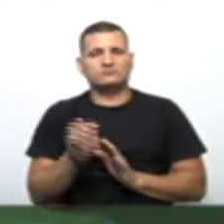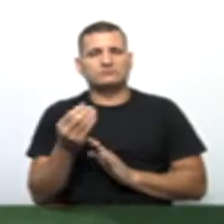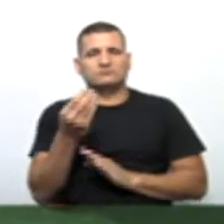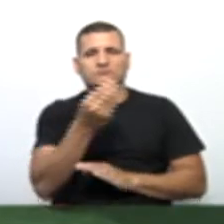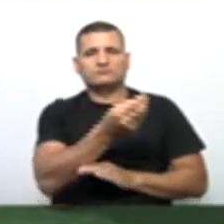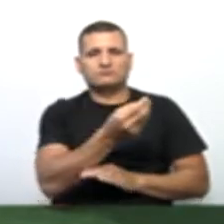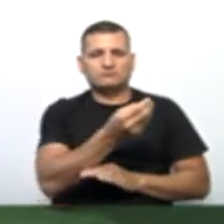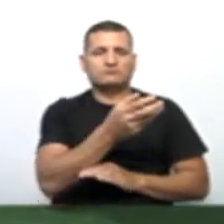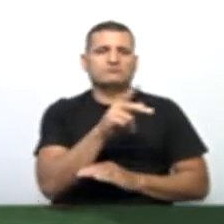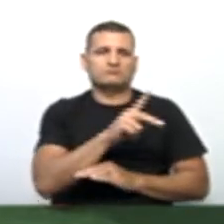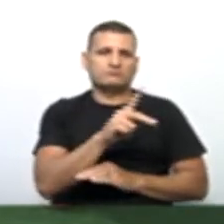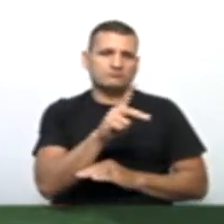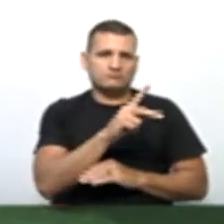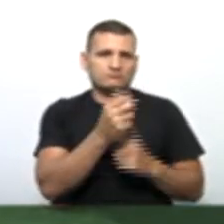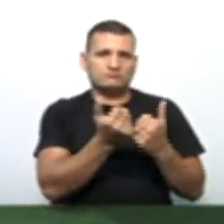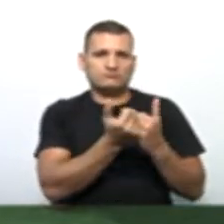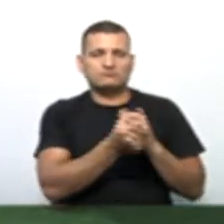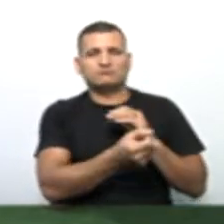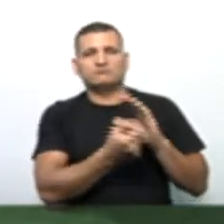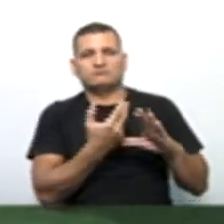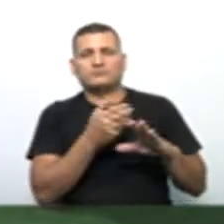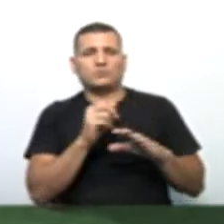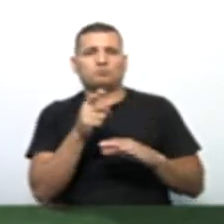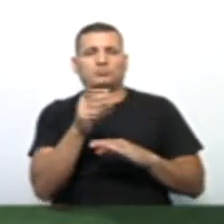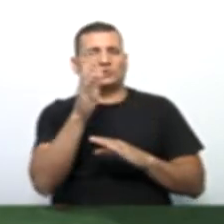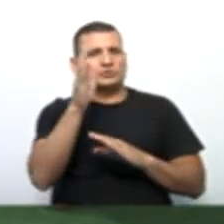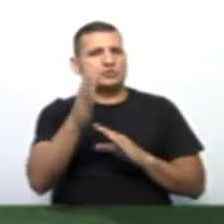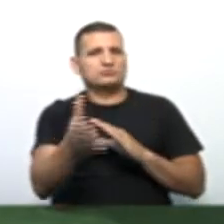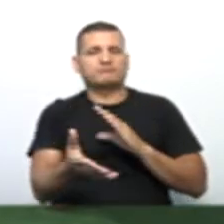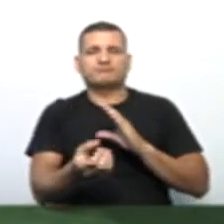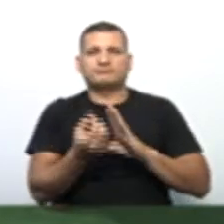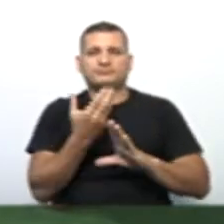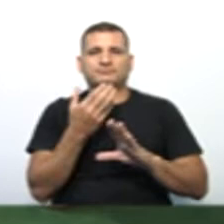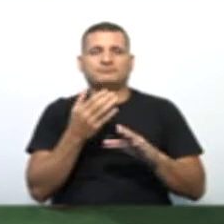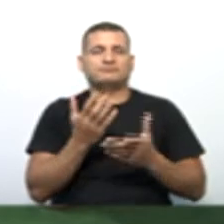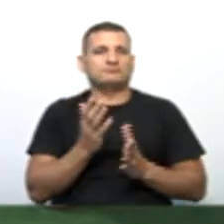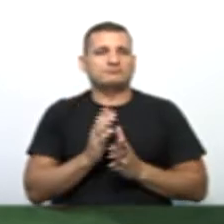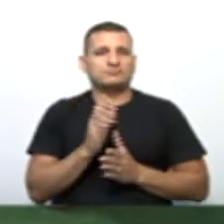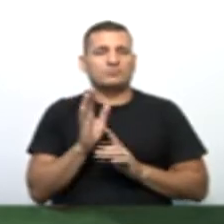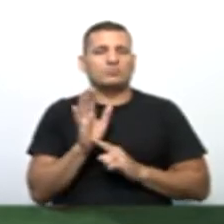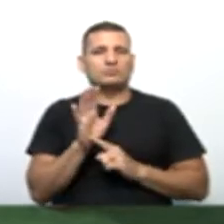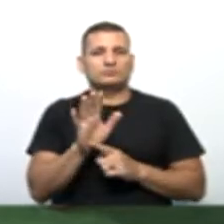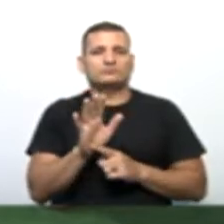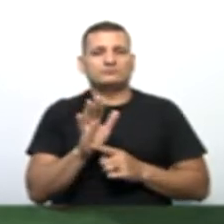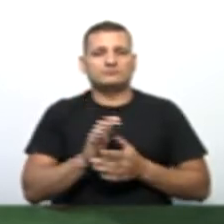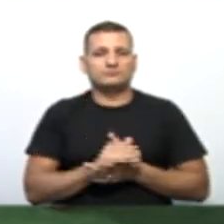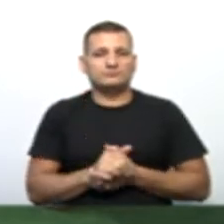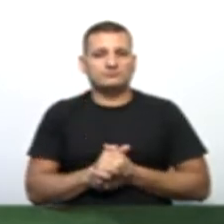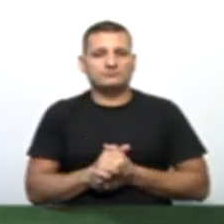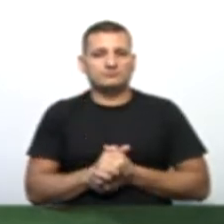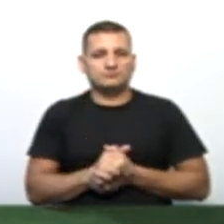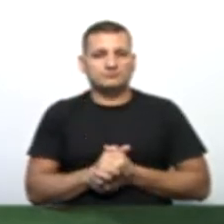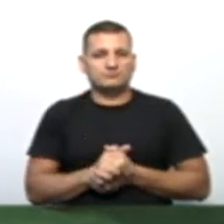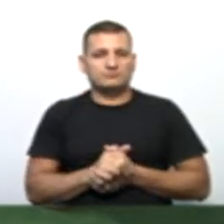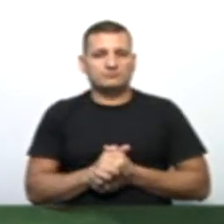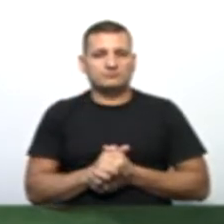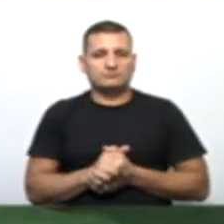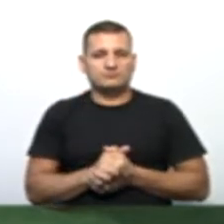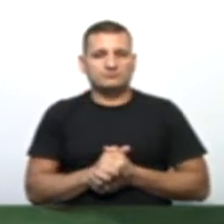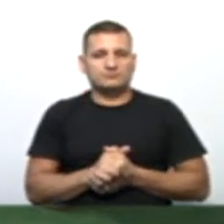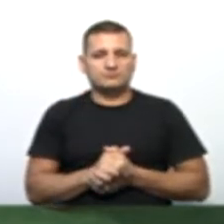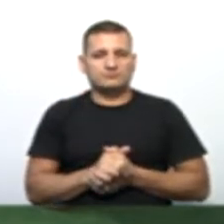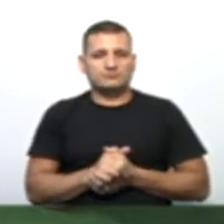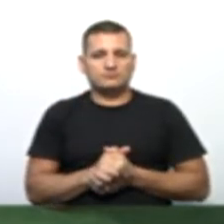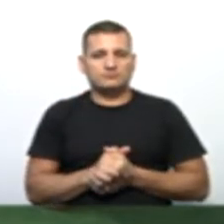aqui pra gente né se você tiver o acesso directo ao computador aí passa o código pra gente precisa mostrar aqui como